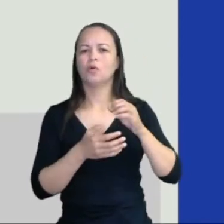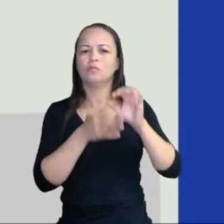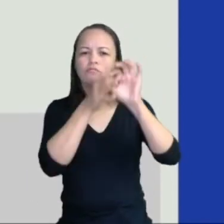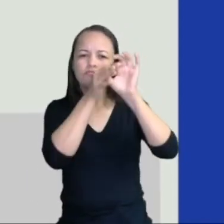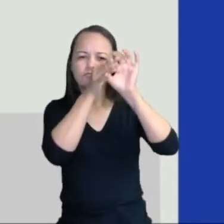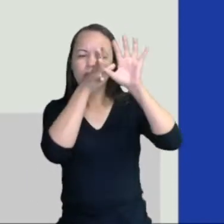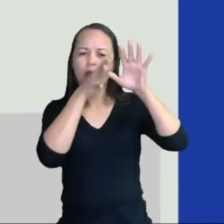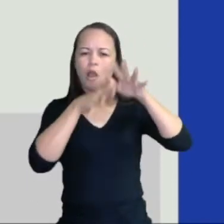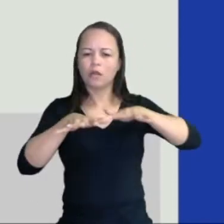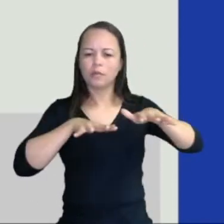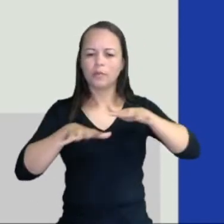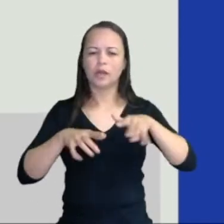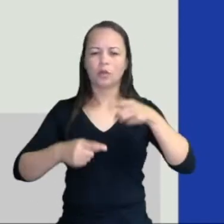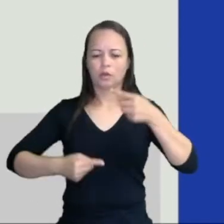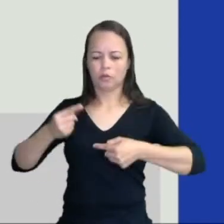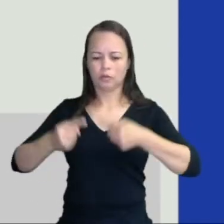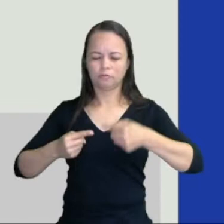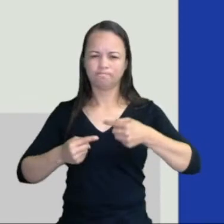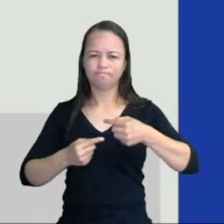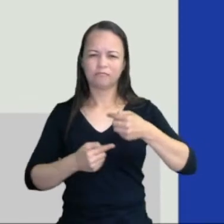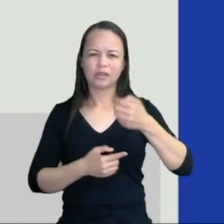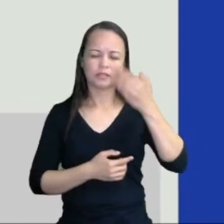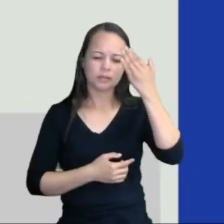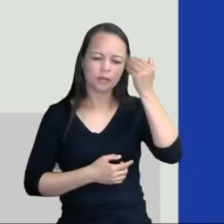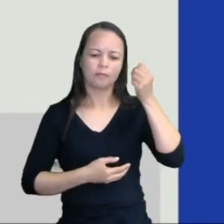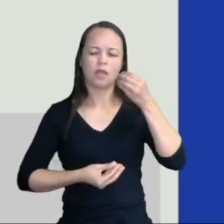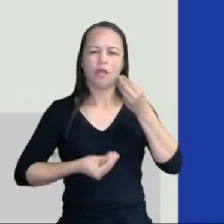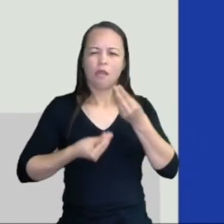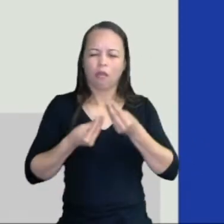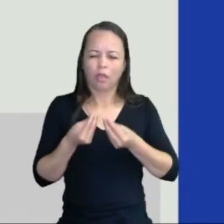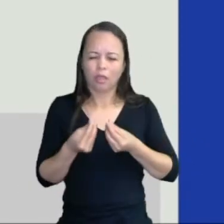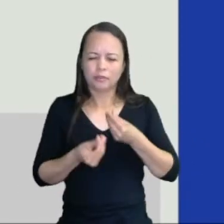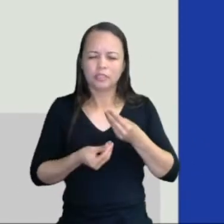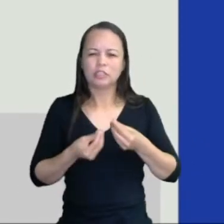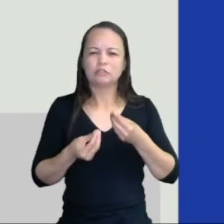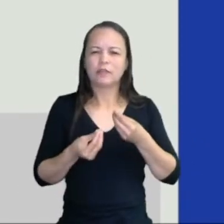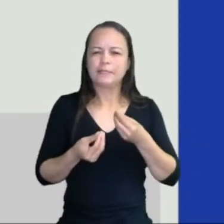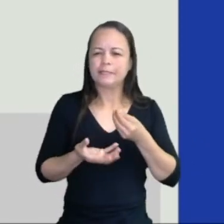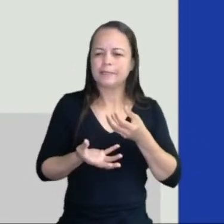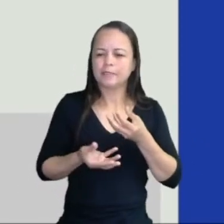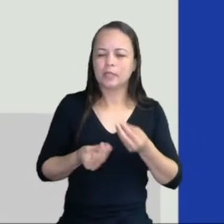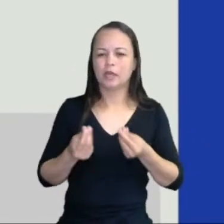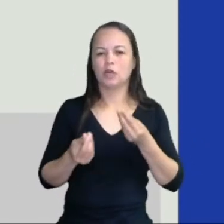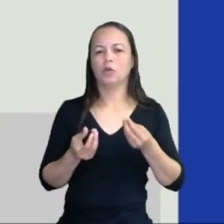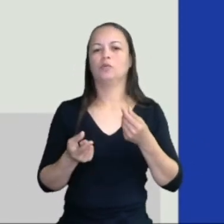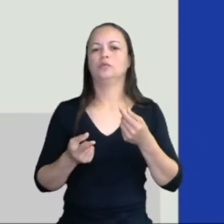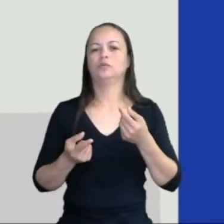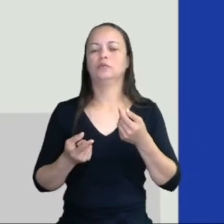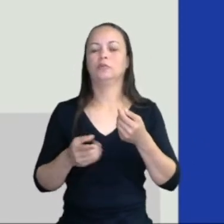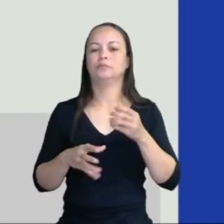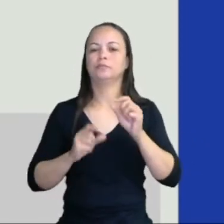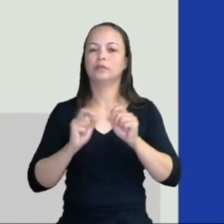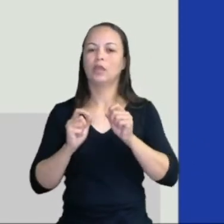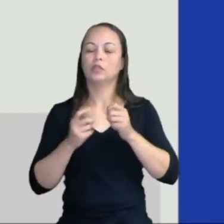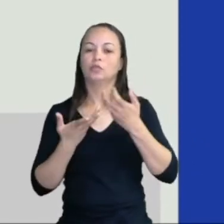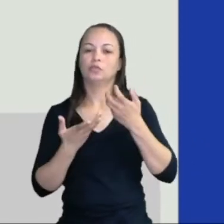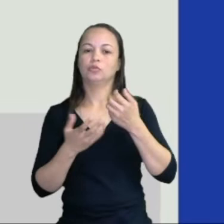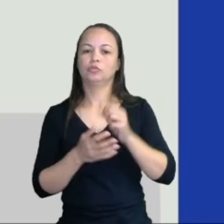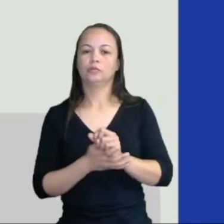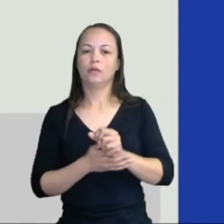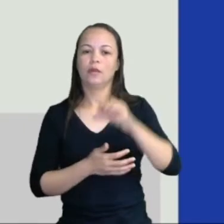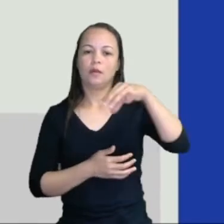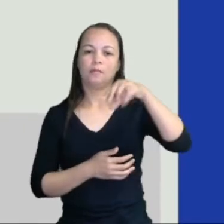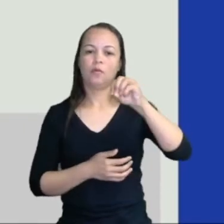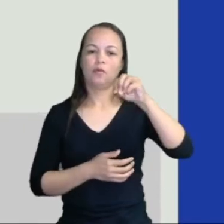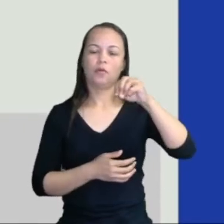gente vai saber que é a insatisfação com um sistema único de dominação dos monarcas